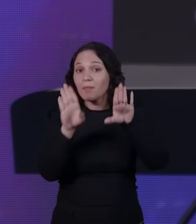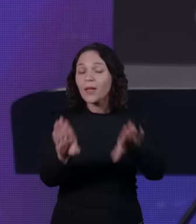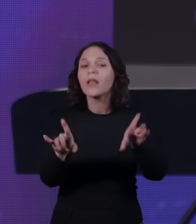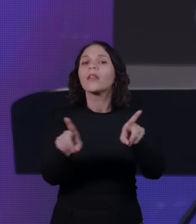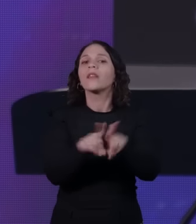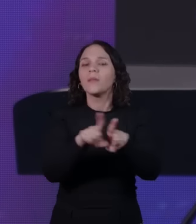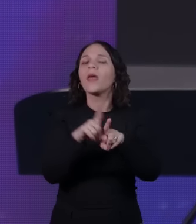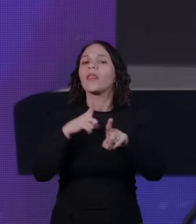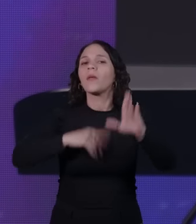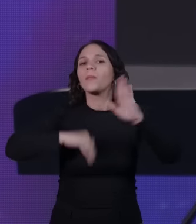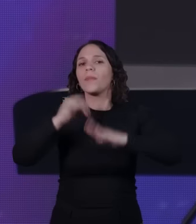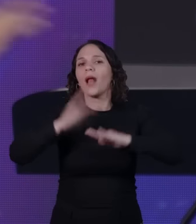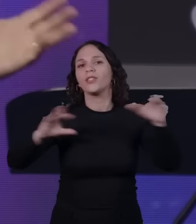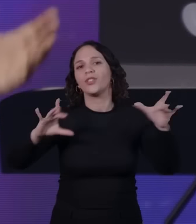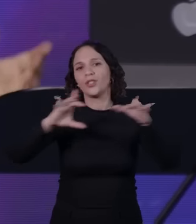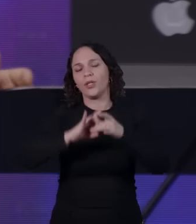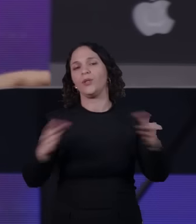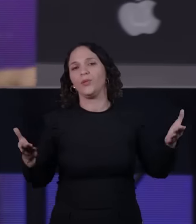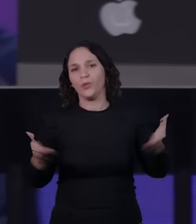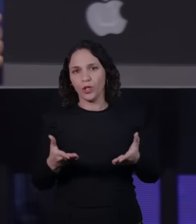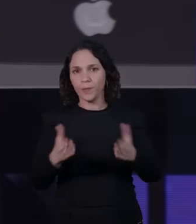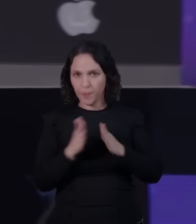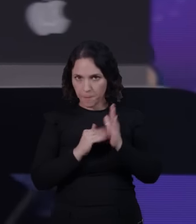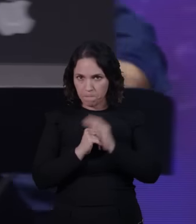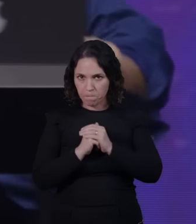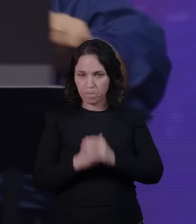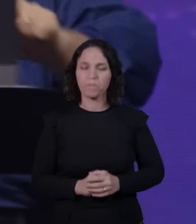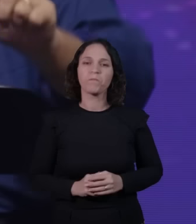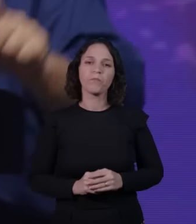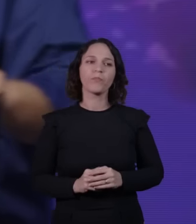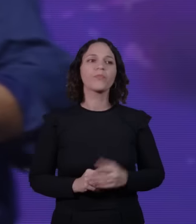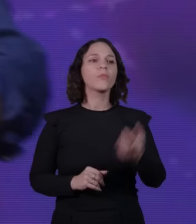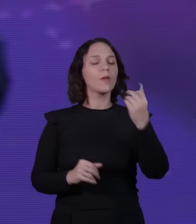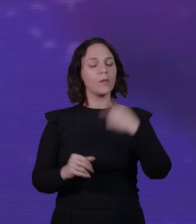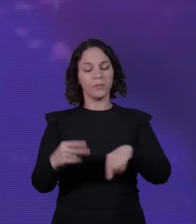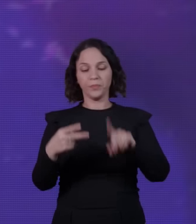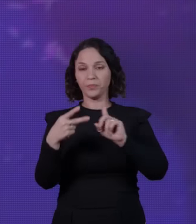uma aplicação para cada um de nós. Amém? Em seguida,